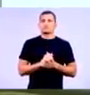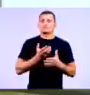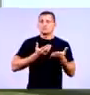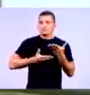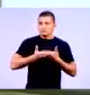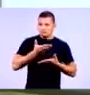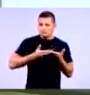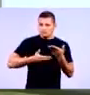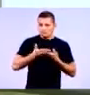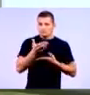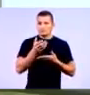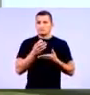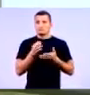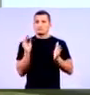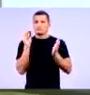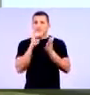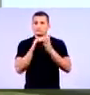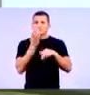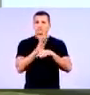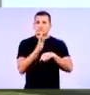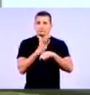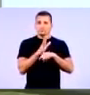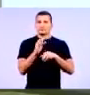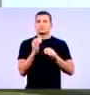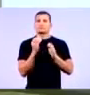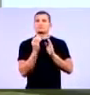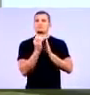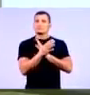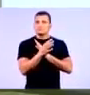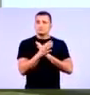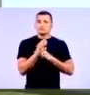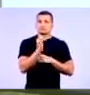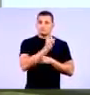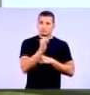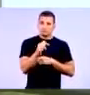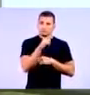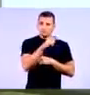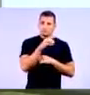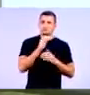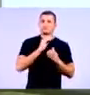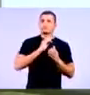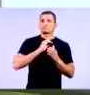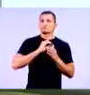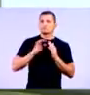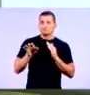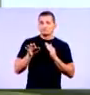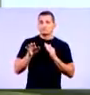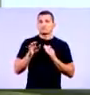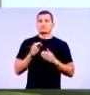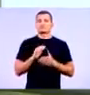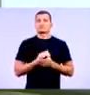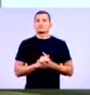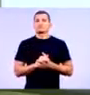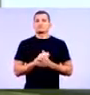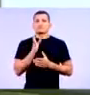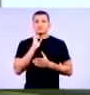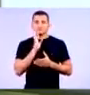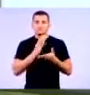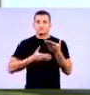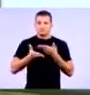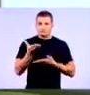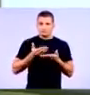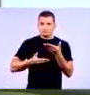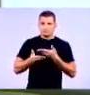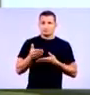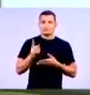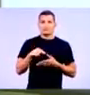interação, colocar as atividades, indicar para o tutor para ele passar para a gente socializar. Fica tão gostoso essa interação e é um